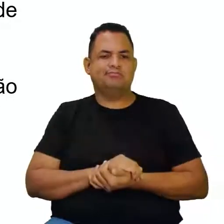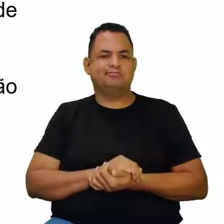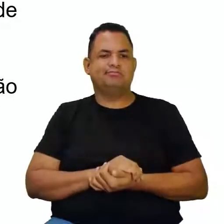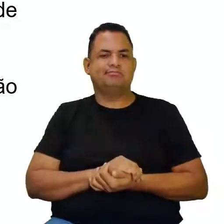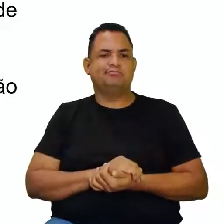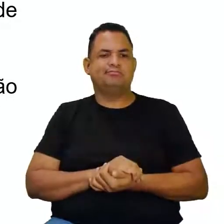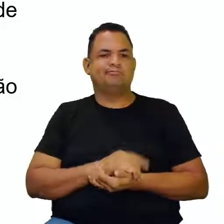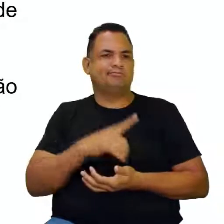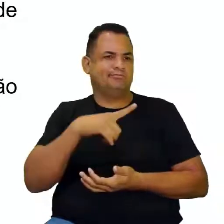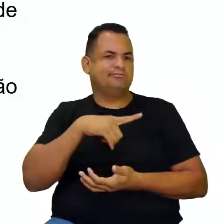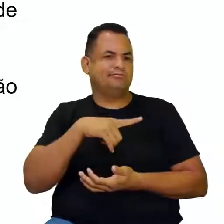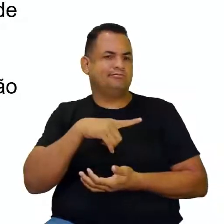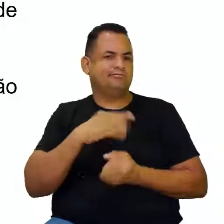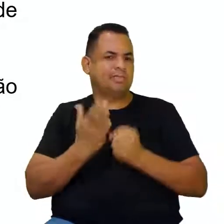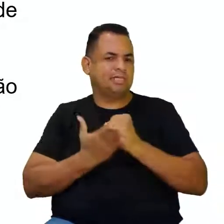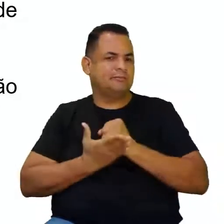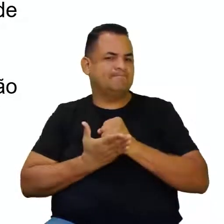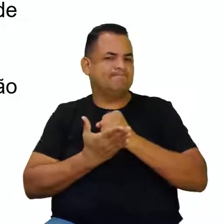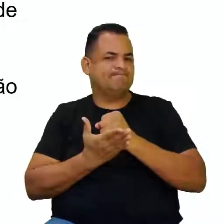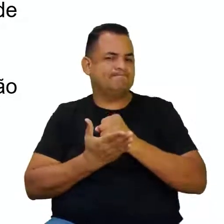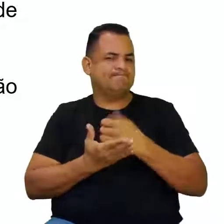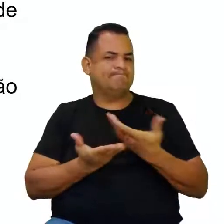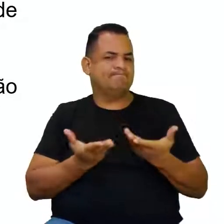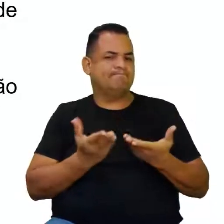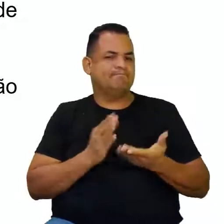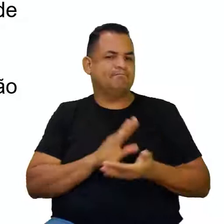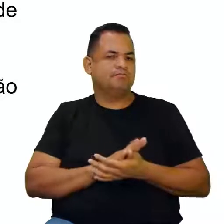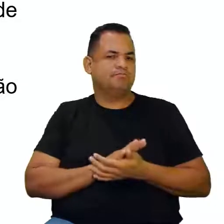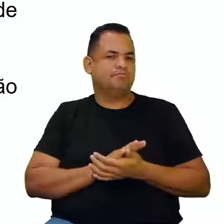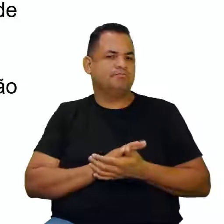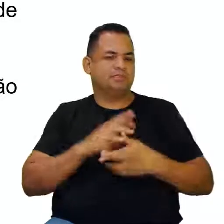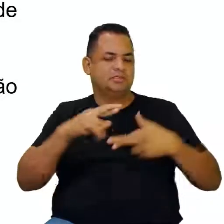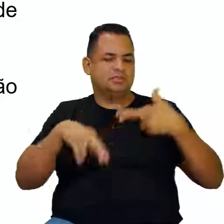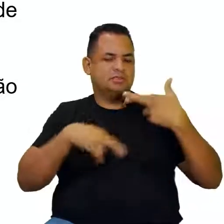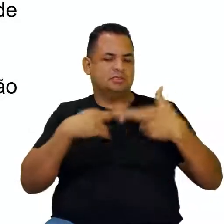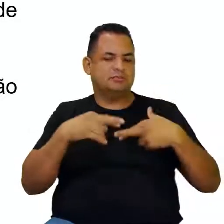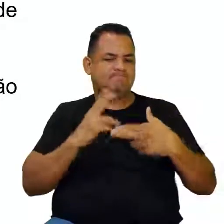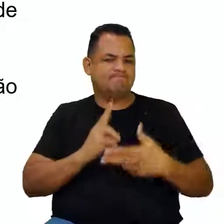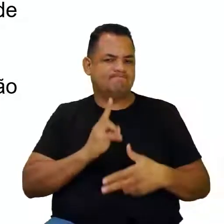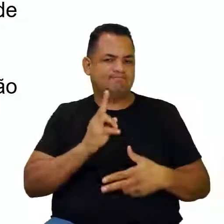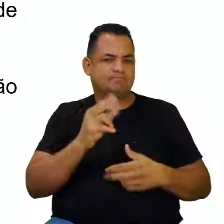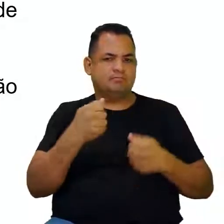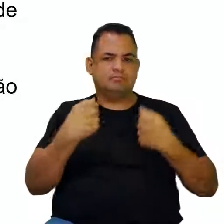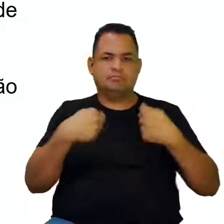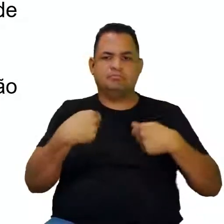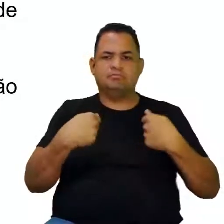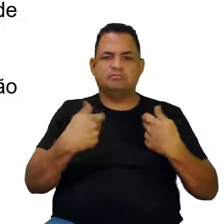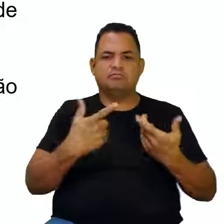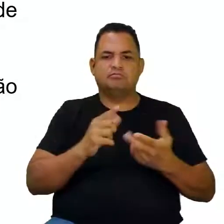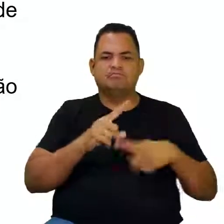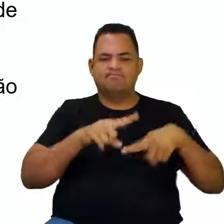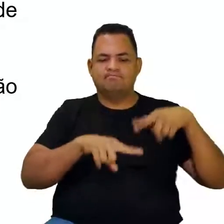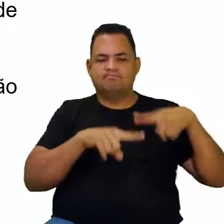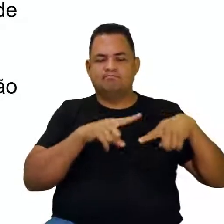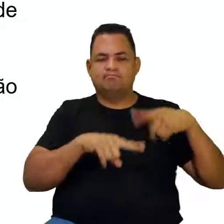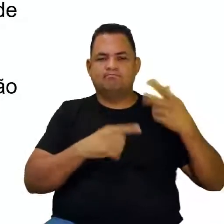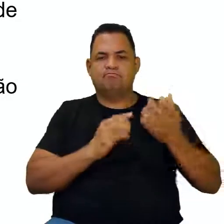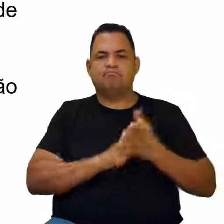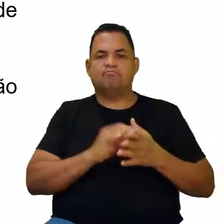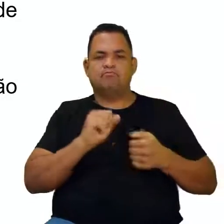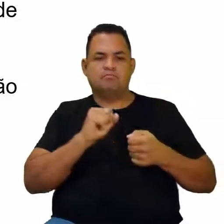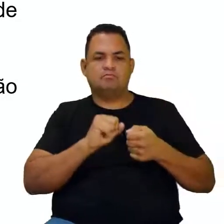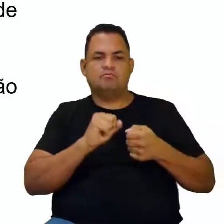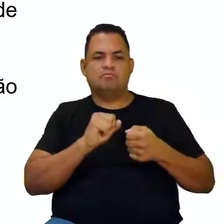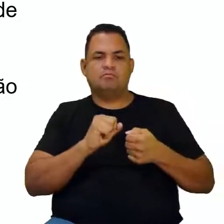que a gente tem suporte de reciclar infinitamente, não precisar mais da matéria-prima para